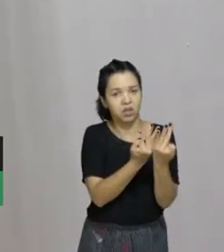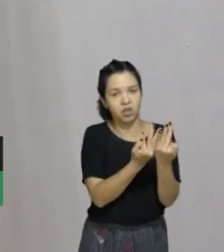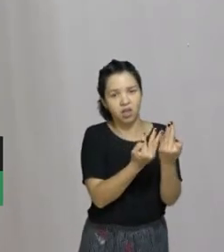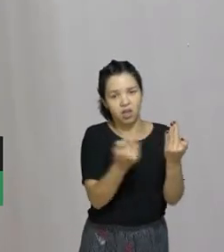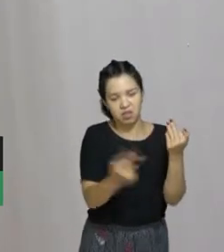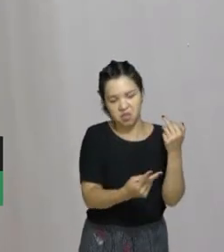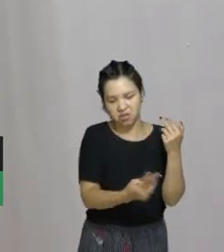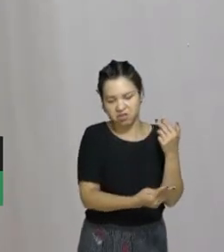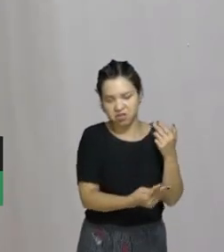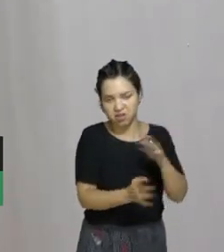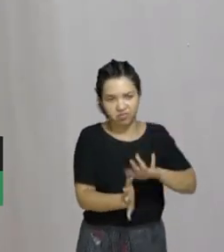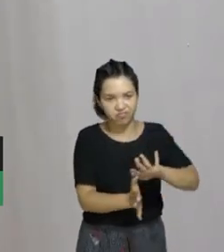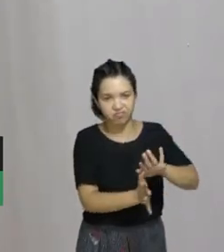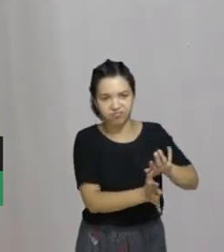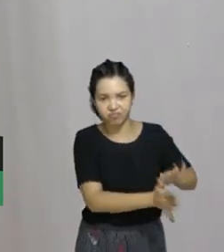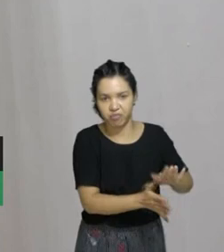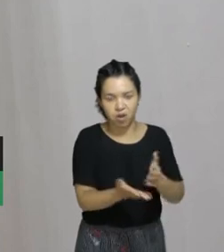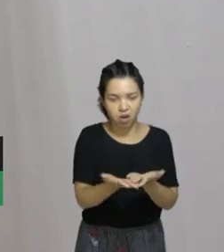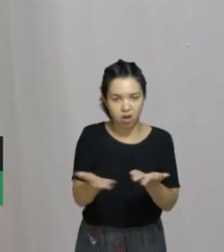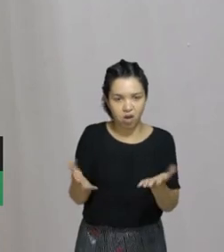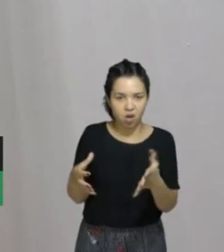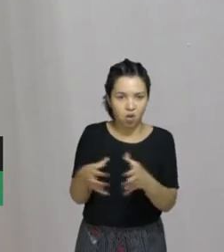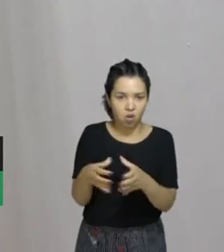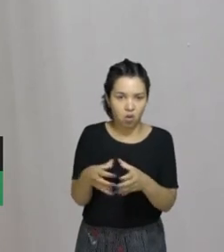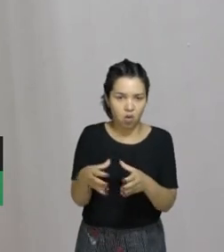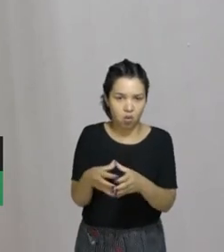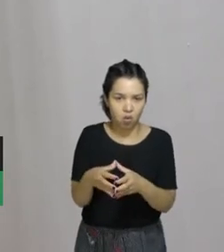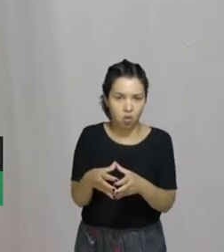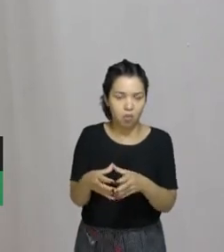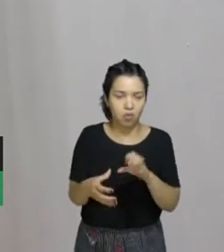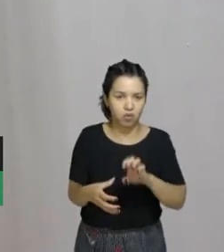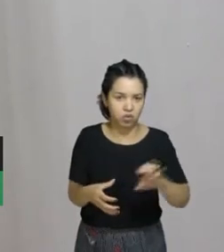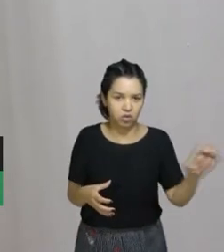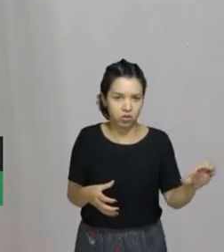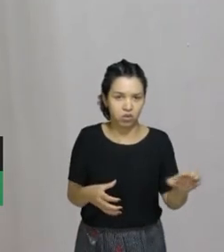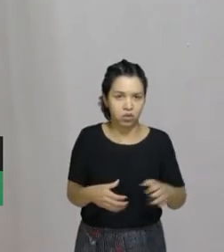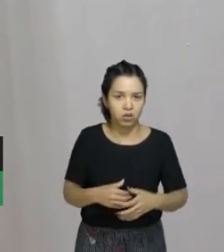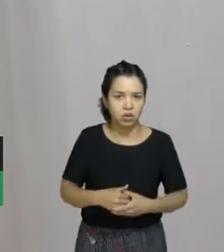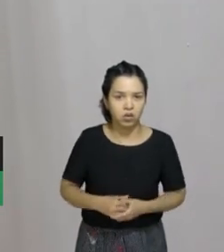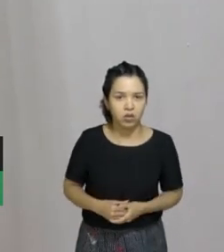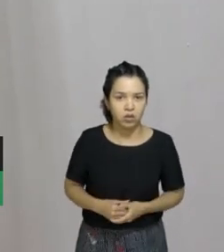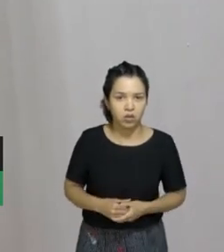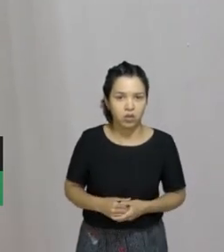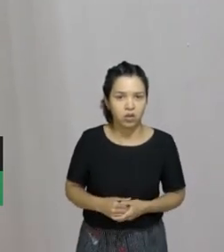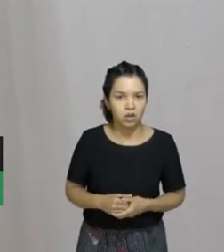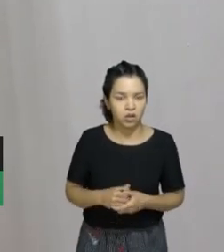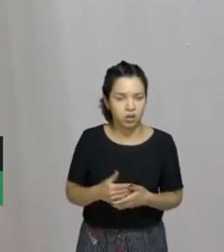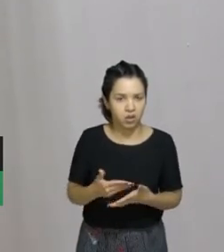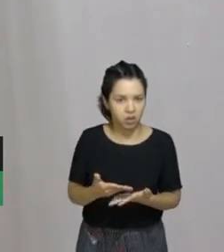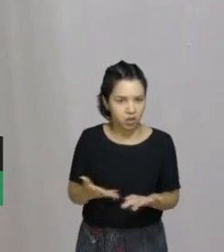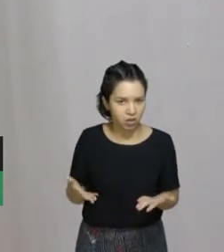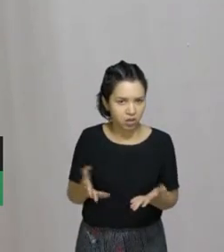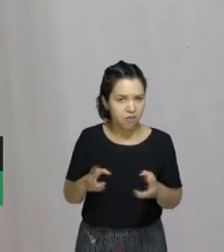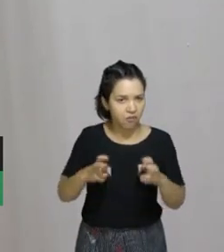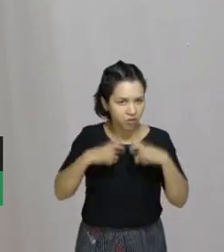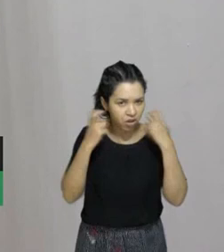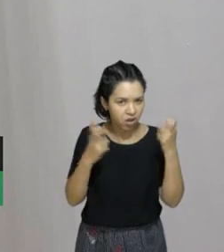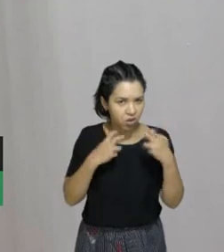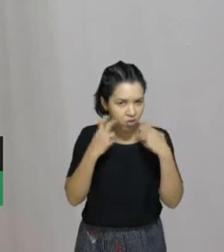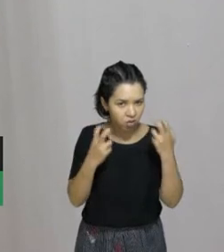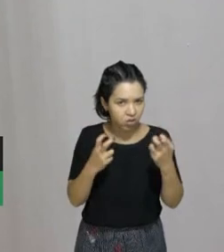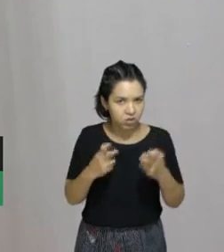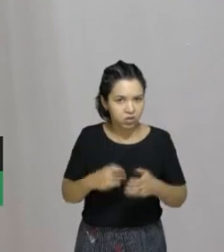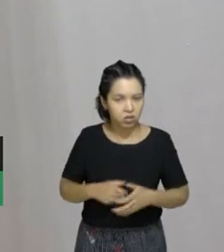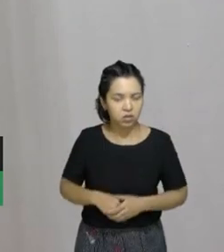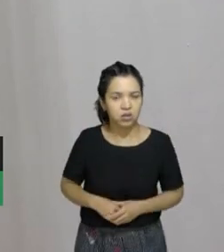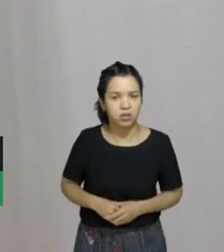desses administradores, para esses canhotos da esquerda. Isso realmente é uma vergonha,